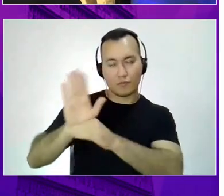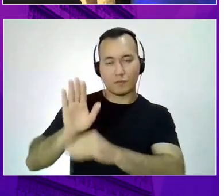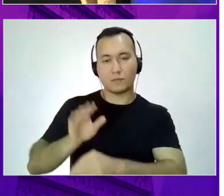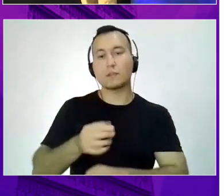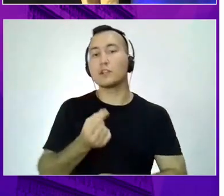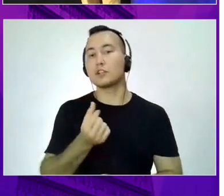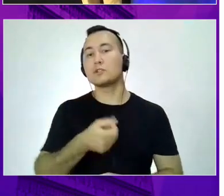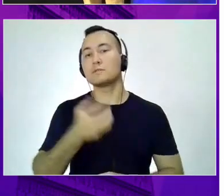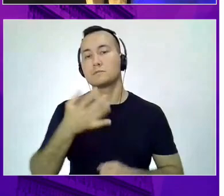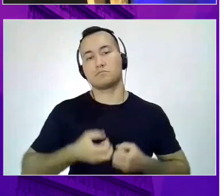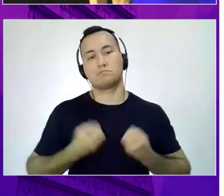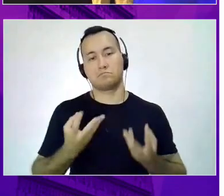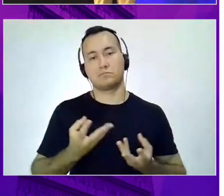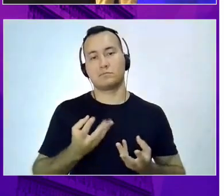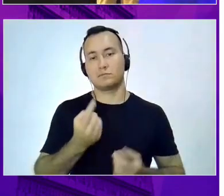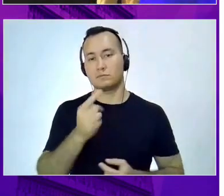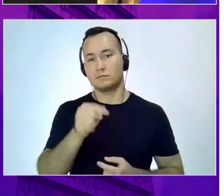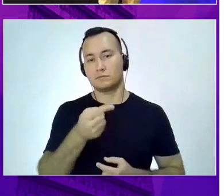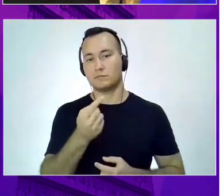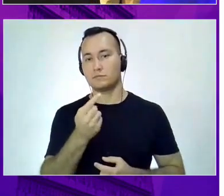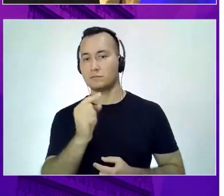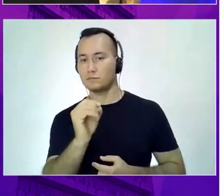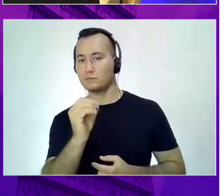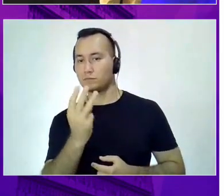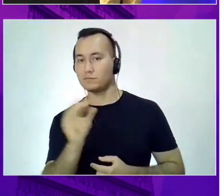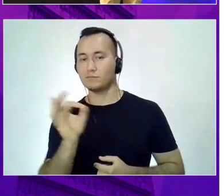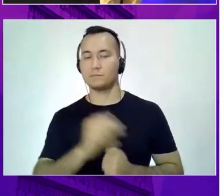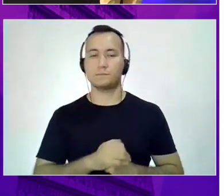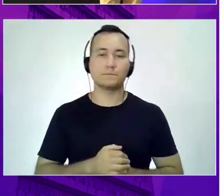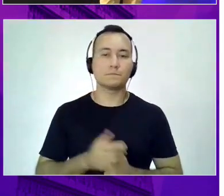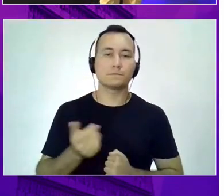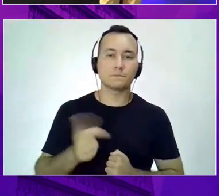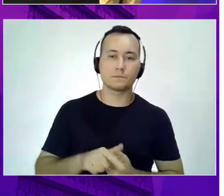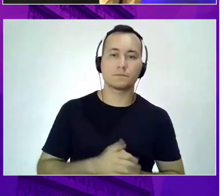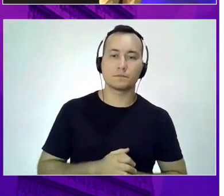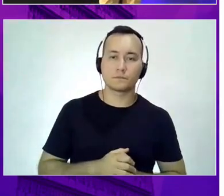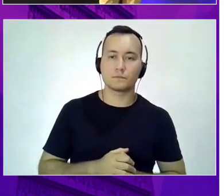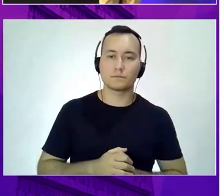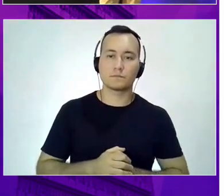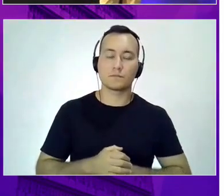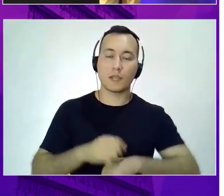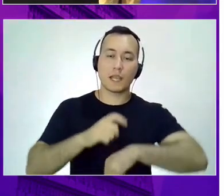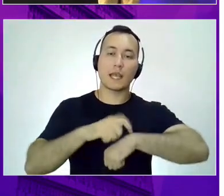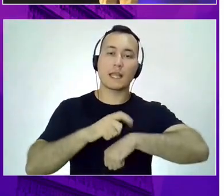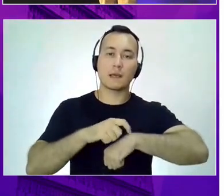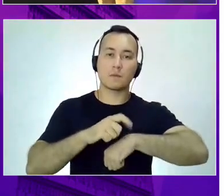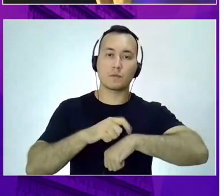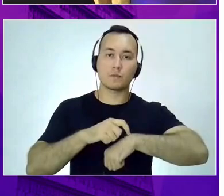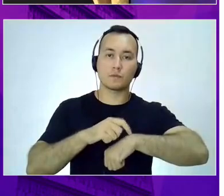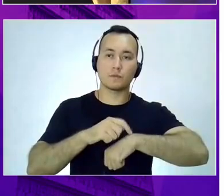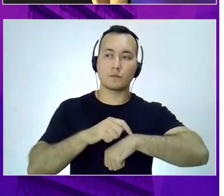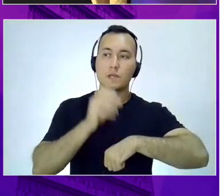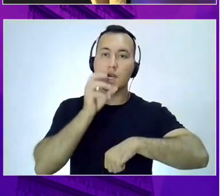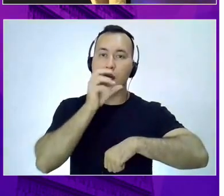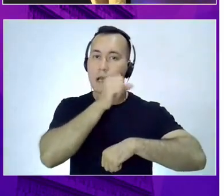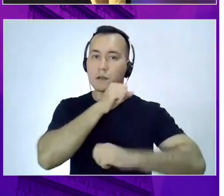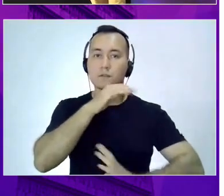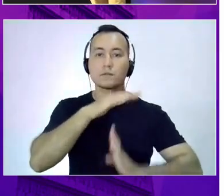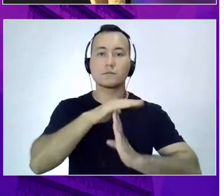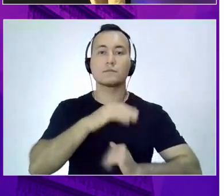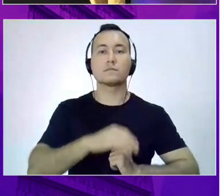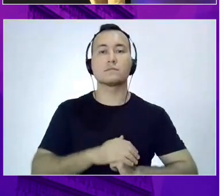do cliente teve esse tempo. Vale destacar também que a mudança desse método que virou uma aplicação faz com